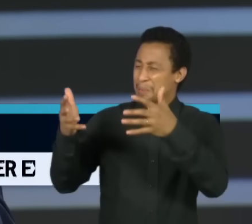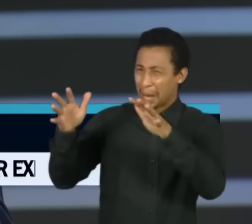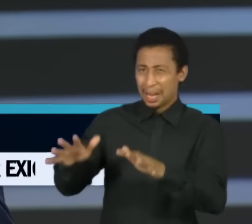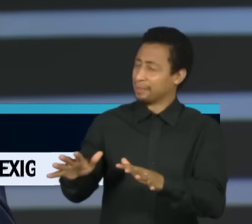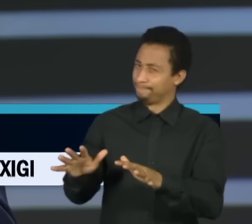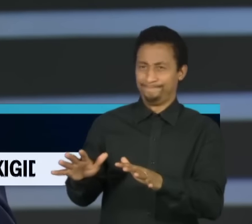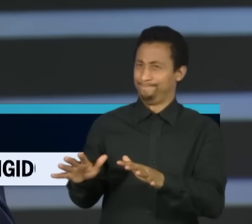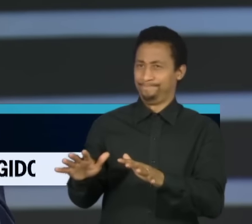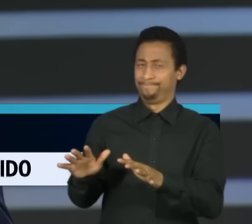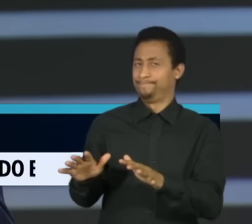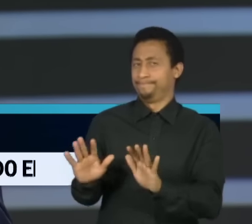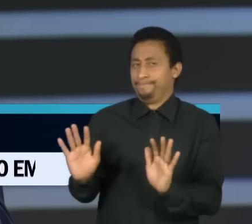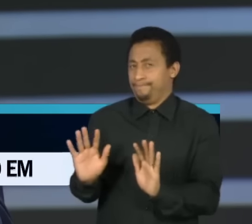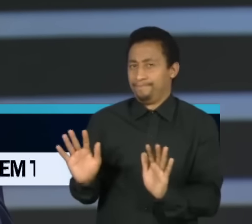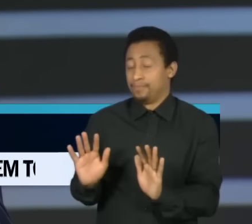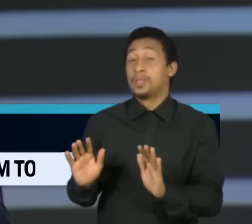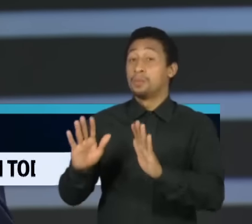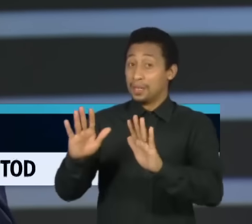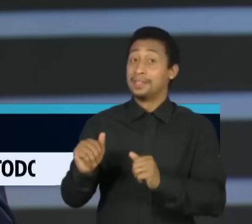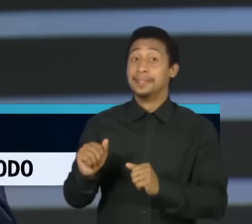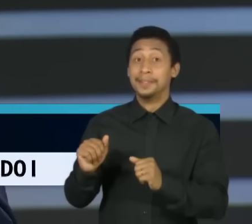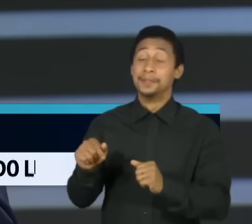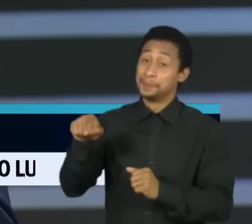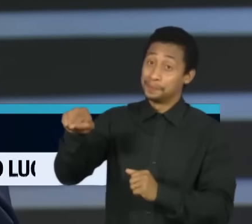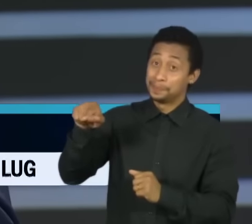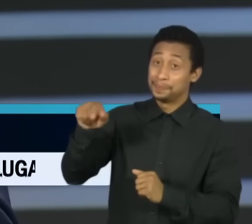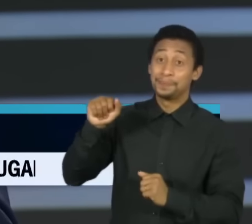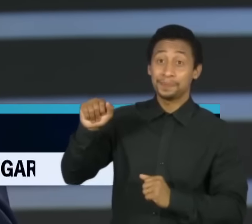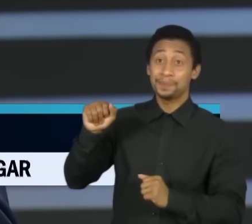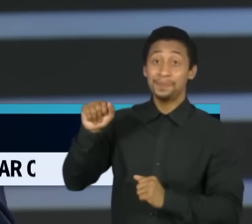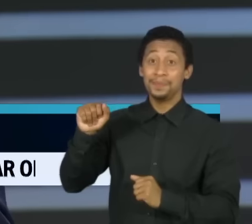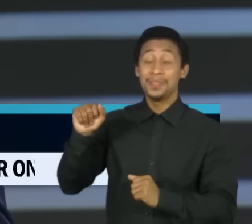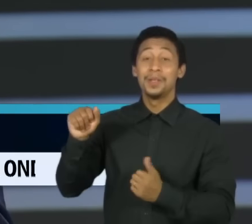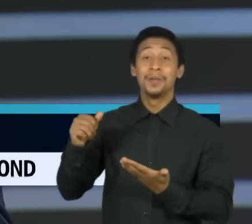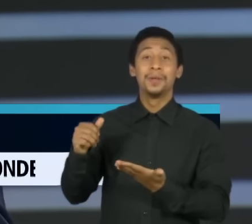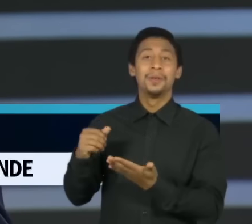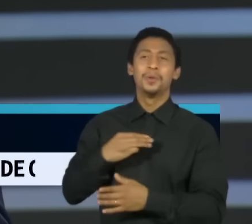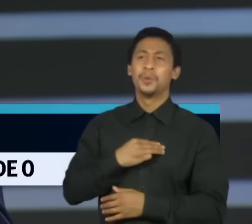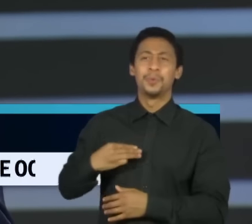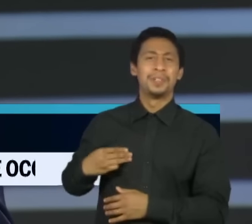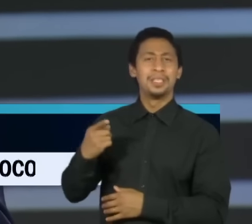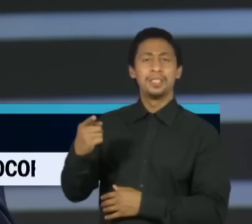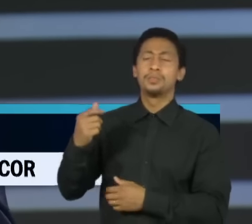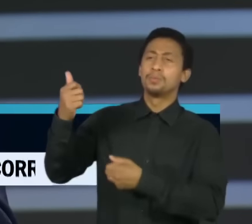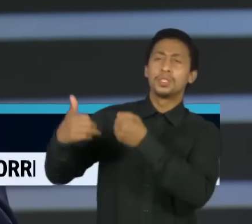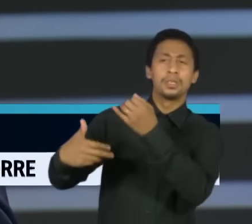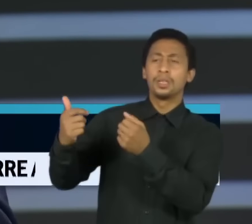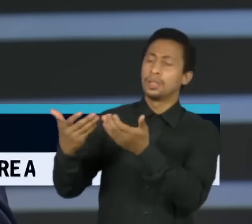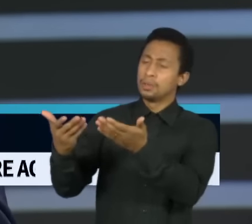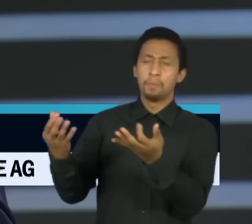que as palavras muito felizes do ministro Maurício da Nóbrega, perfeito, é aquilo, ponto.